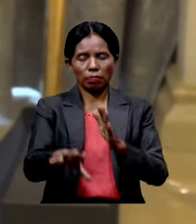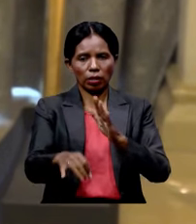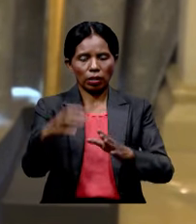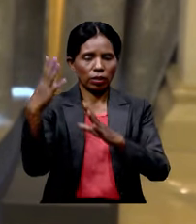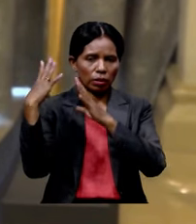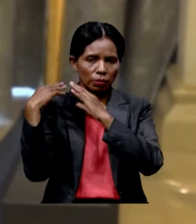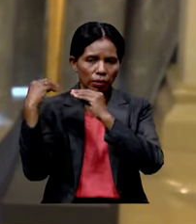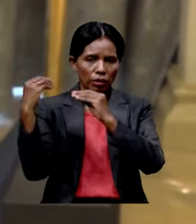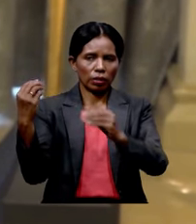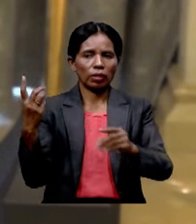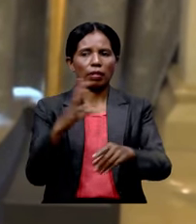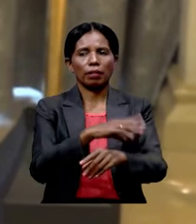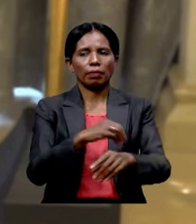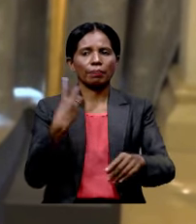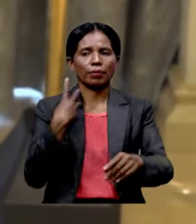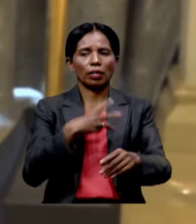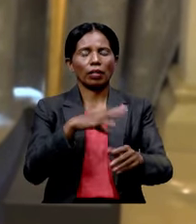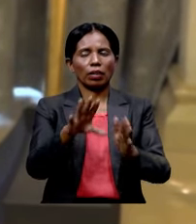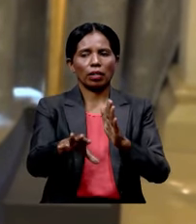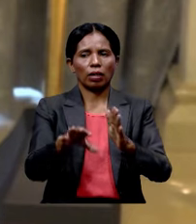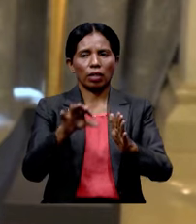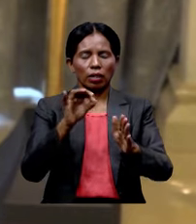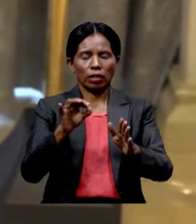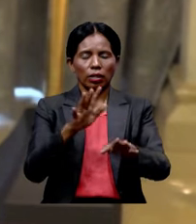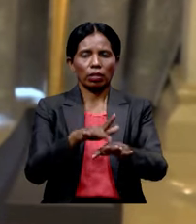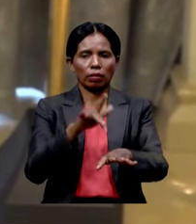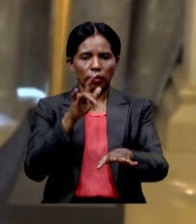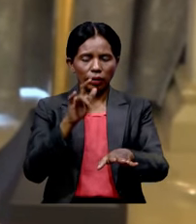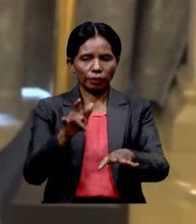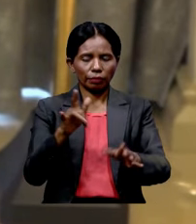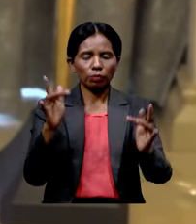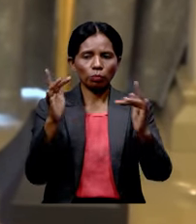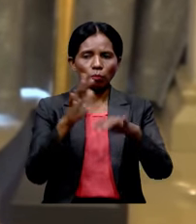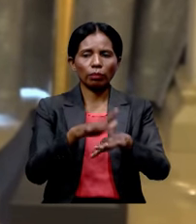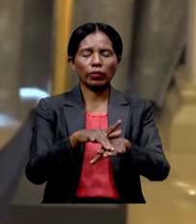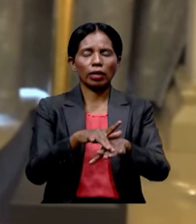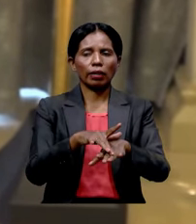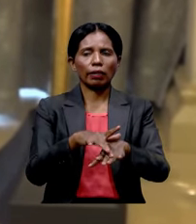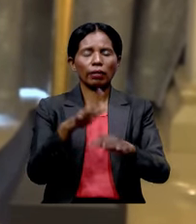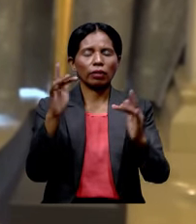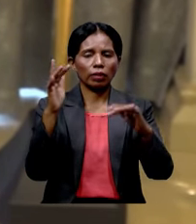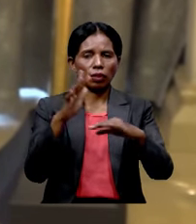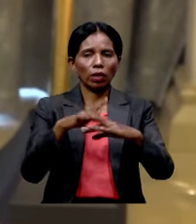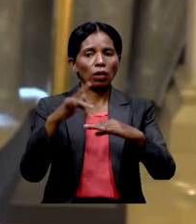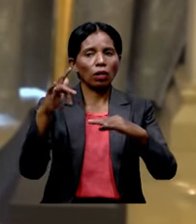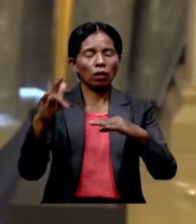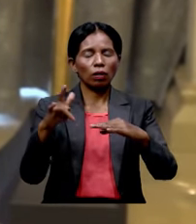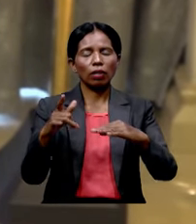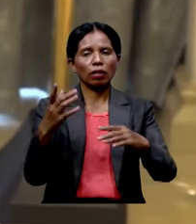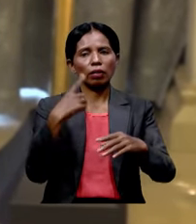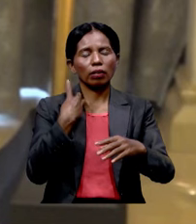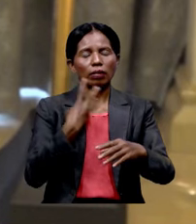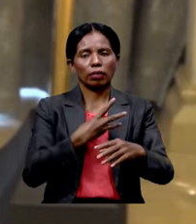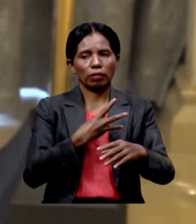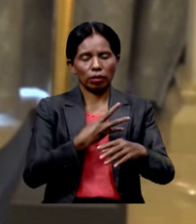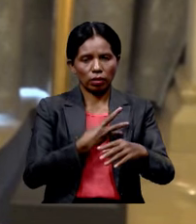experiencia mos itanian reta mos conectividade ka o conexão ne be ba ia worldwide